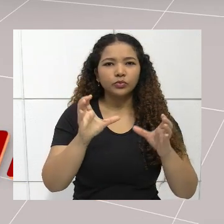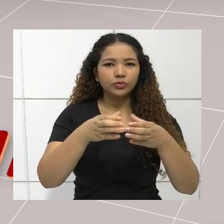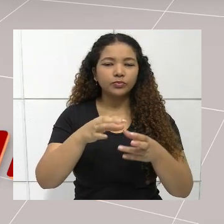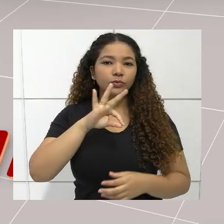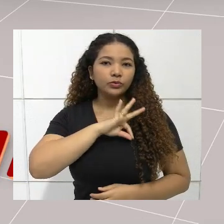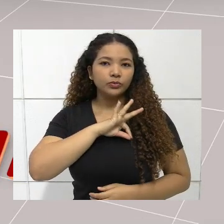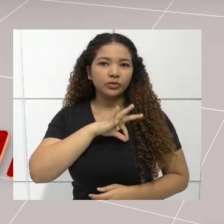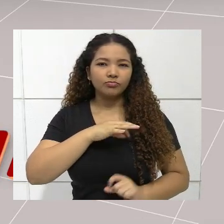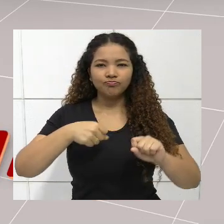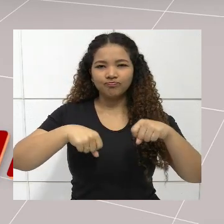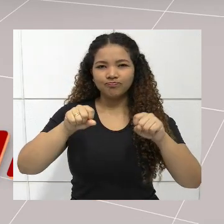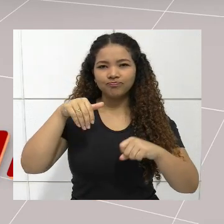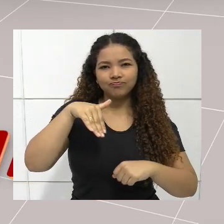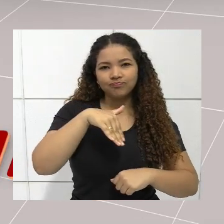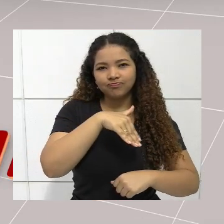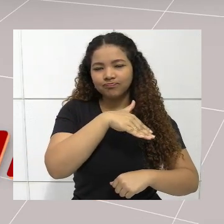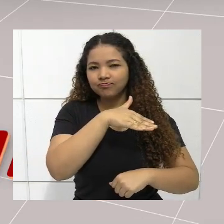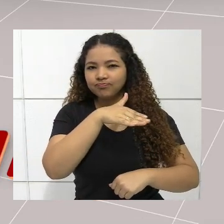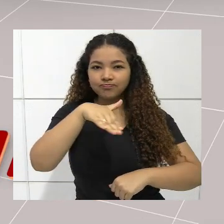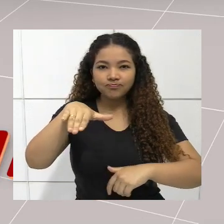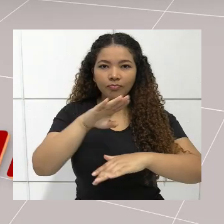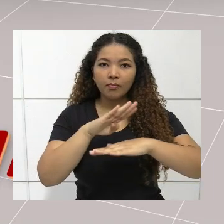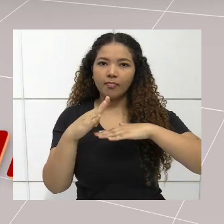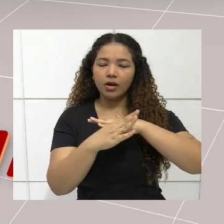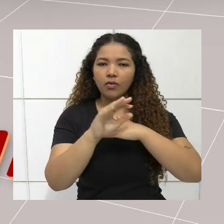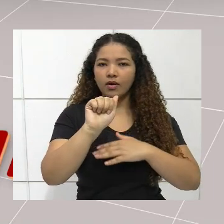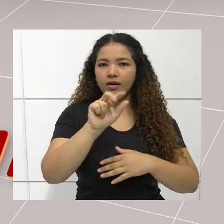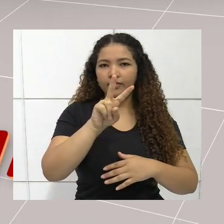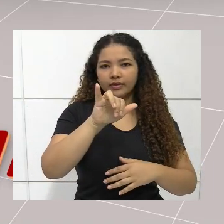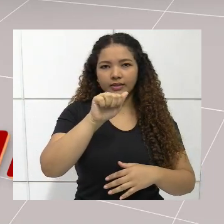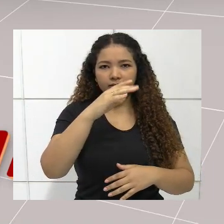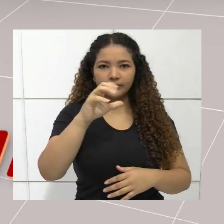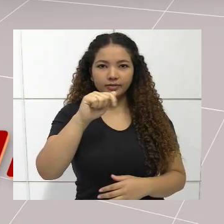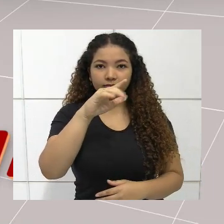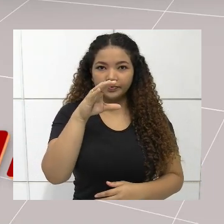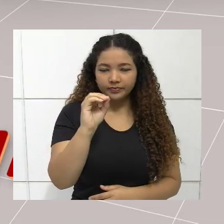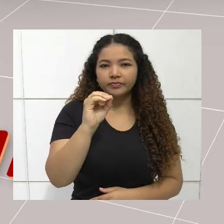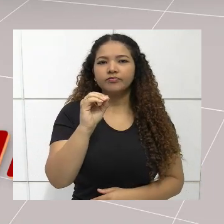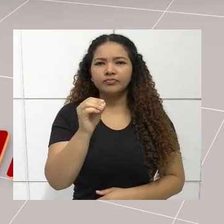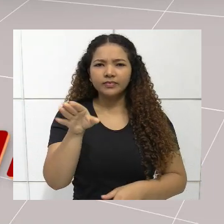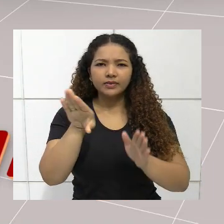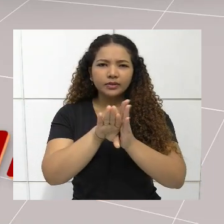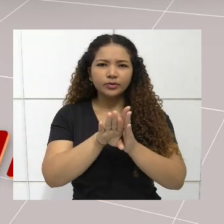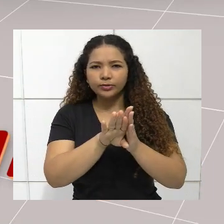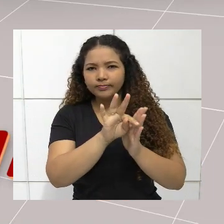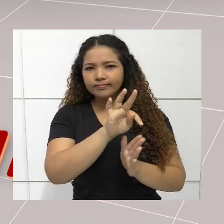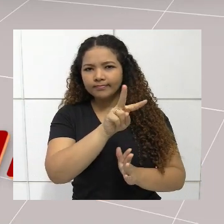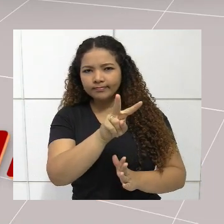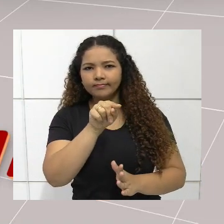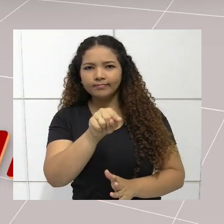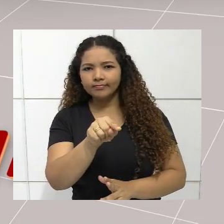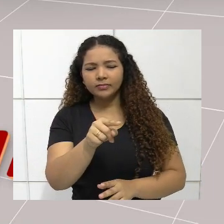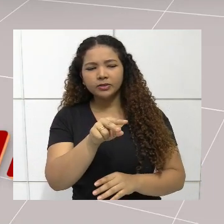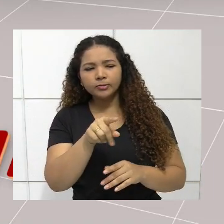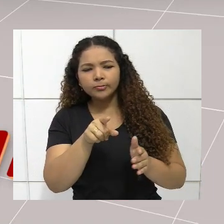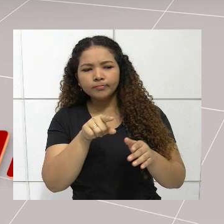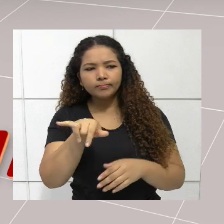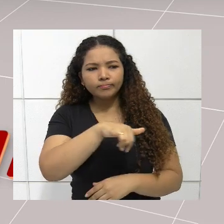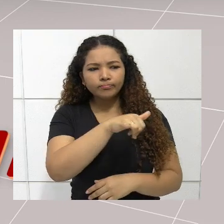Militar em rondas ostensivas pelo bairro da Aviação chegou até a Travessa São Francisco de Assis, atrás da